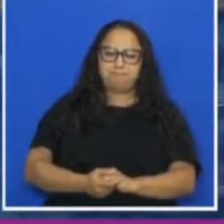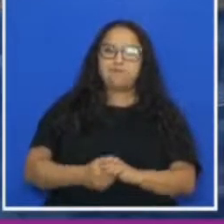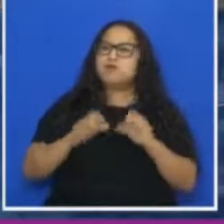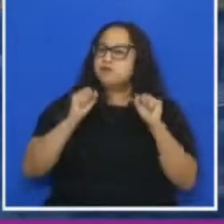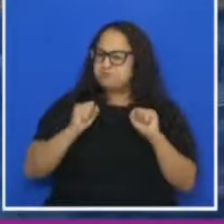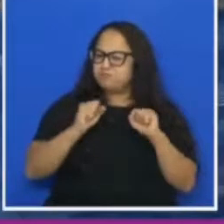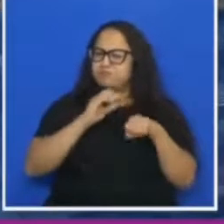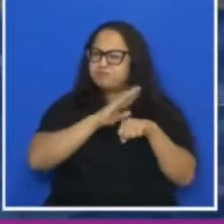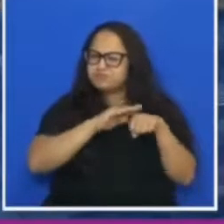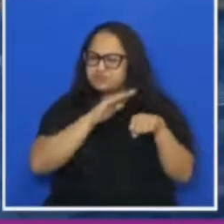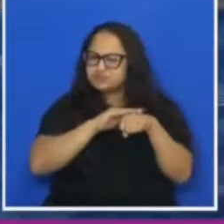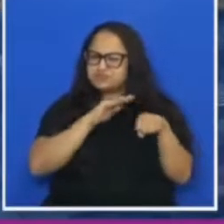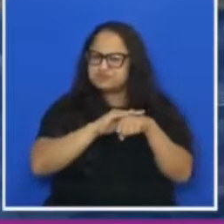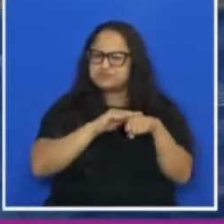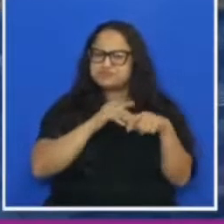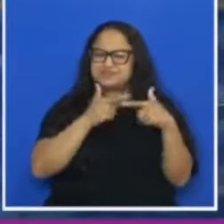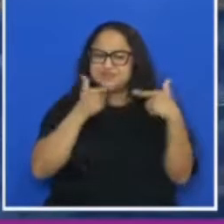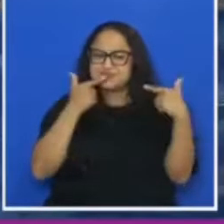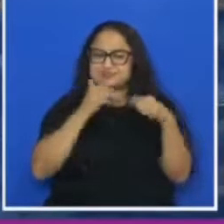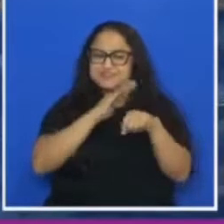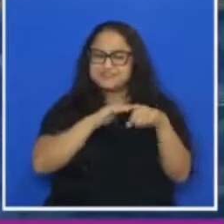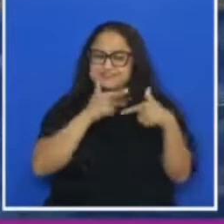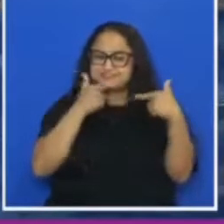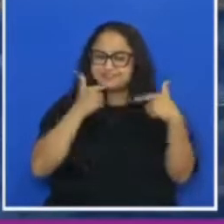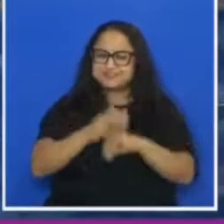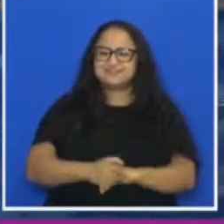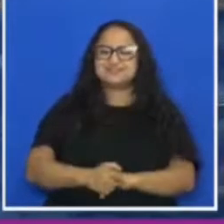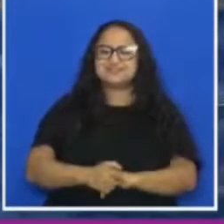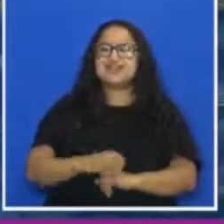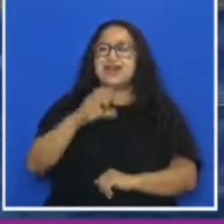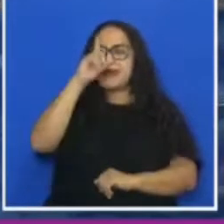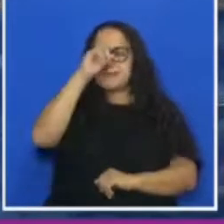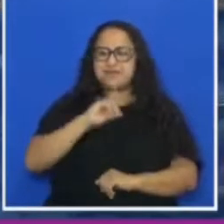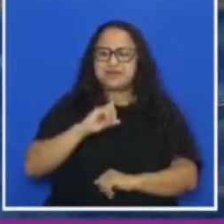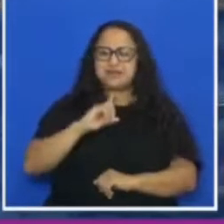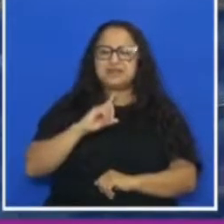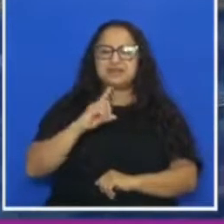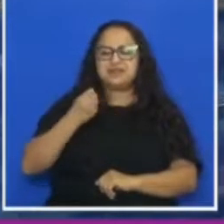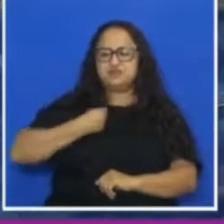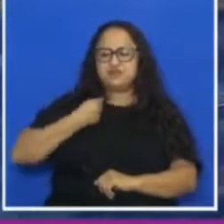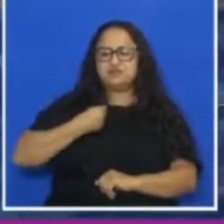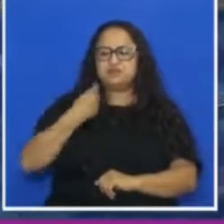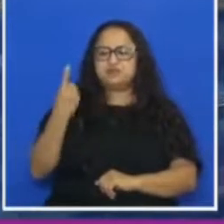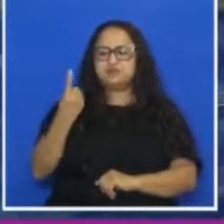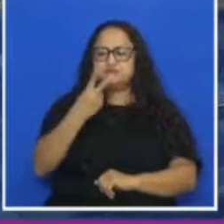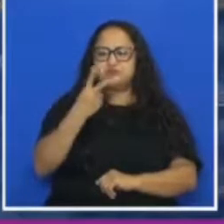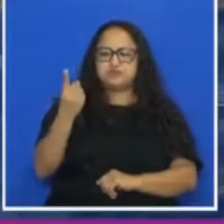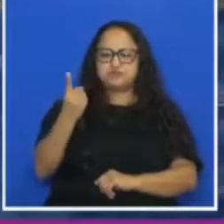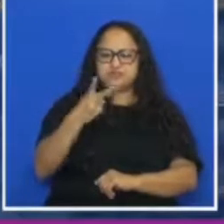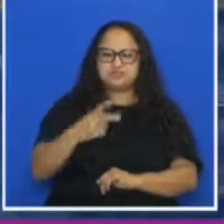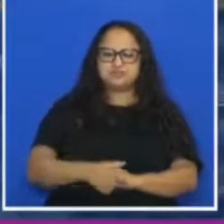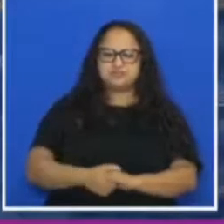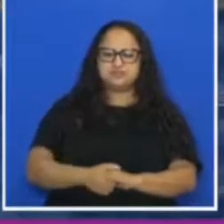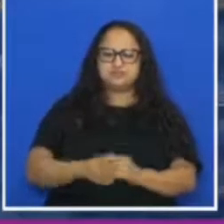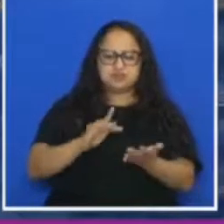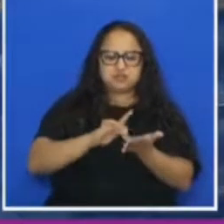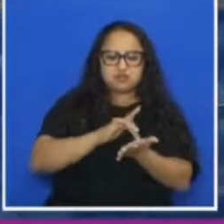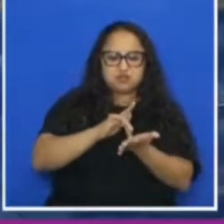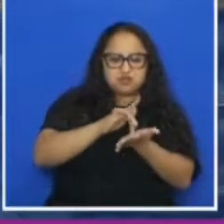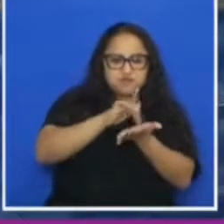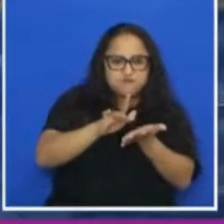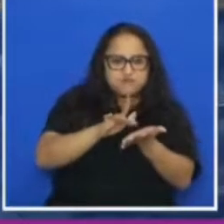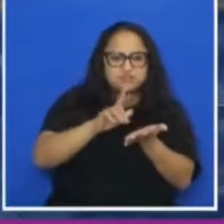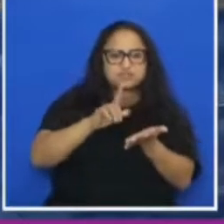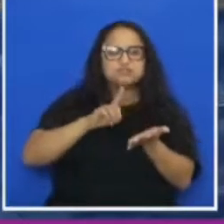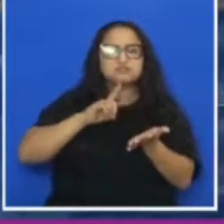Pode chamar que a sorte vem. Vem sorte, vem sorte. Bola amarela, número 12. Amarela, 12. Loto Fácil,